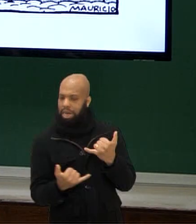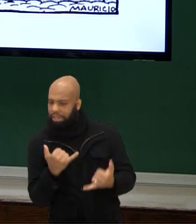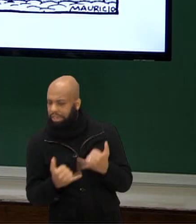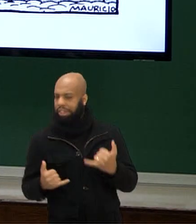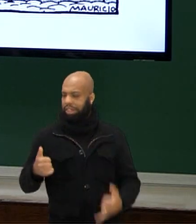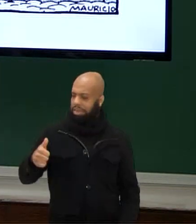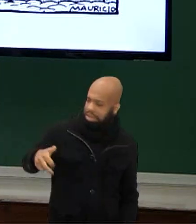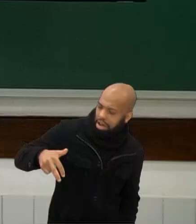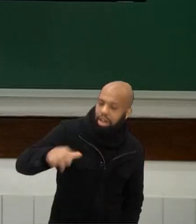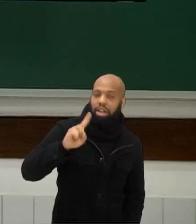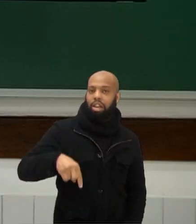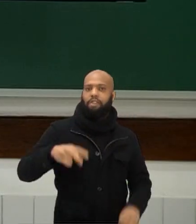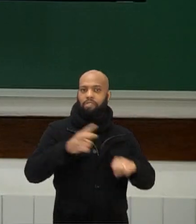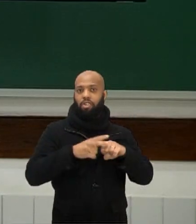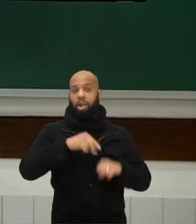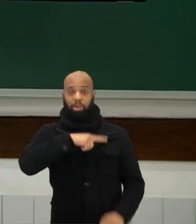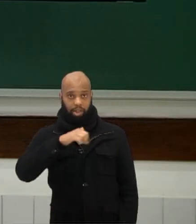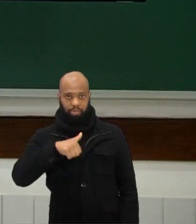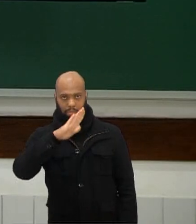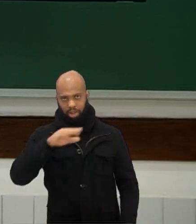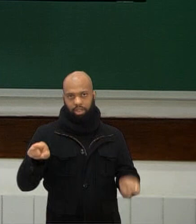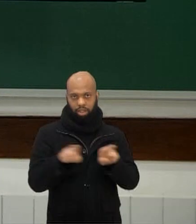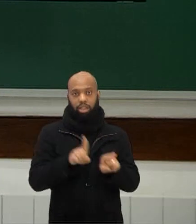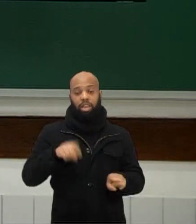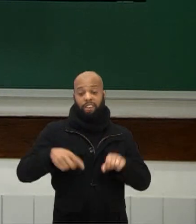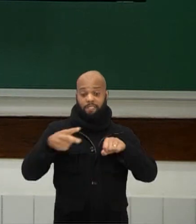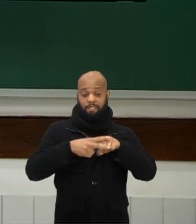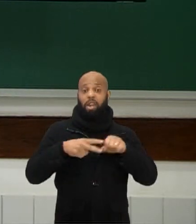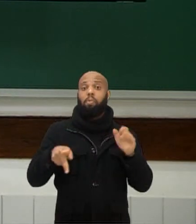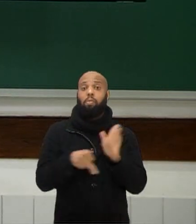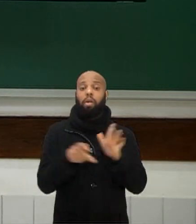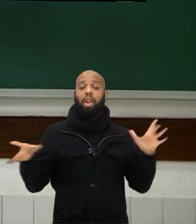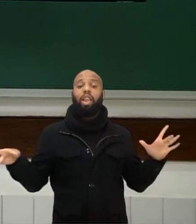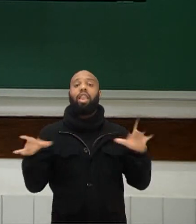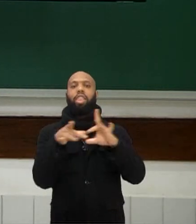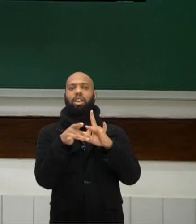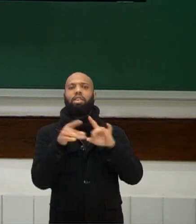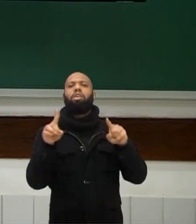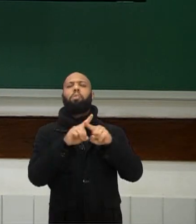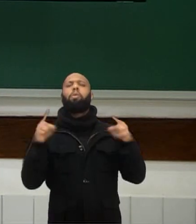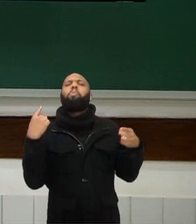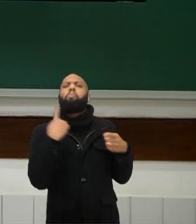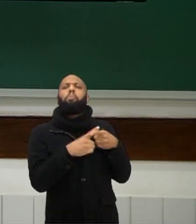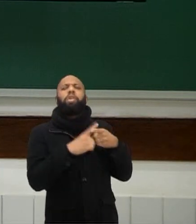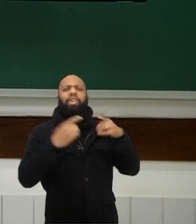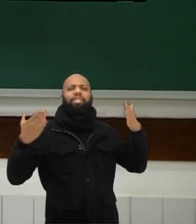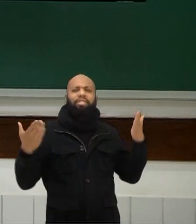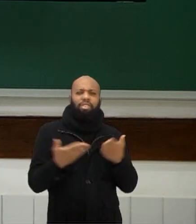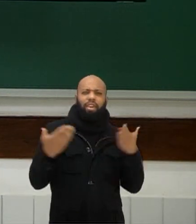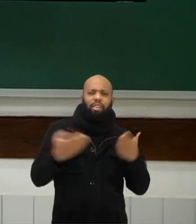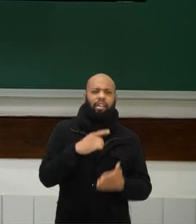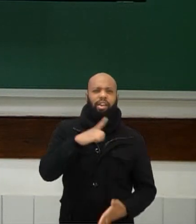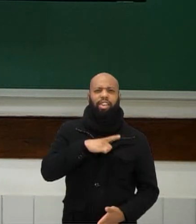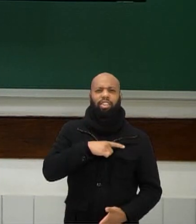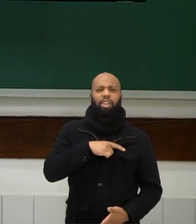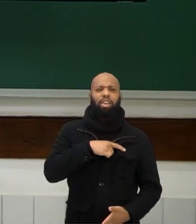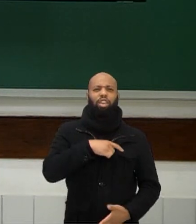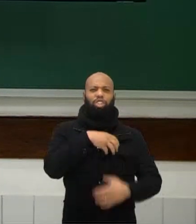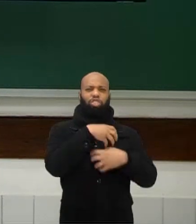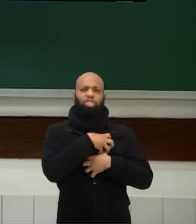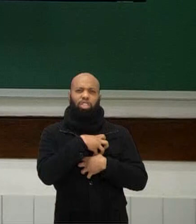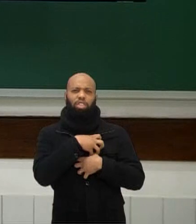os verbos mais comuns, esses verbos de ligação. Mas por que que nesse caso, ali daquela fala,